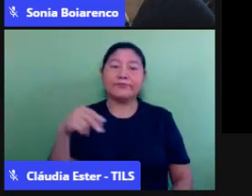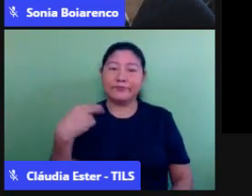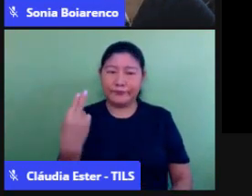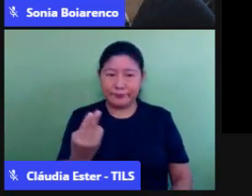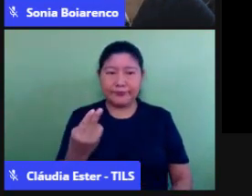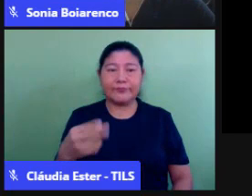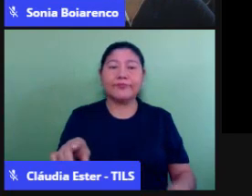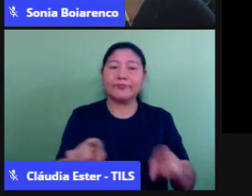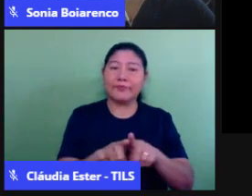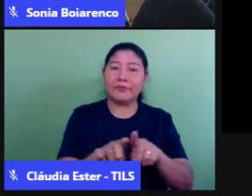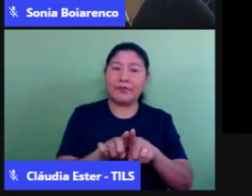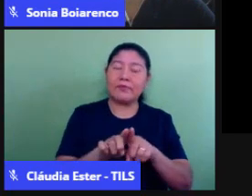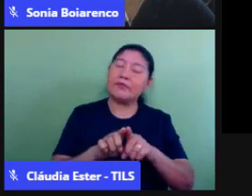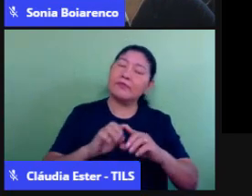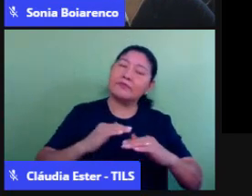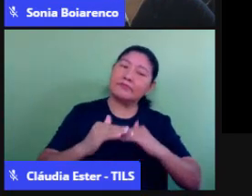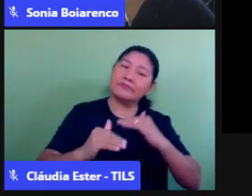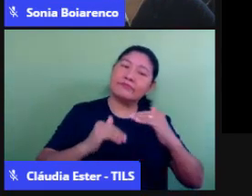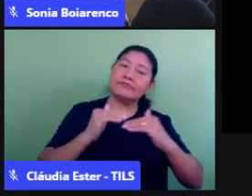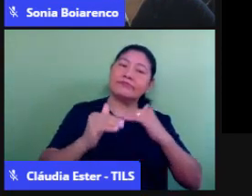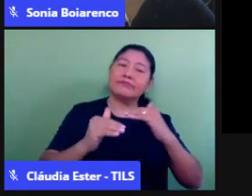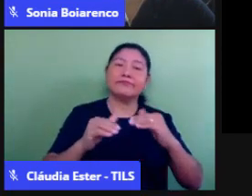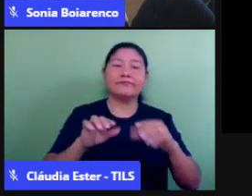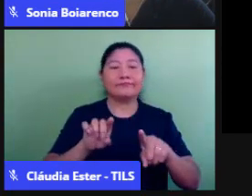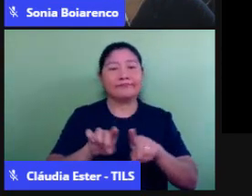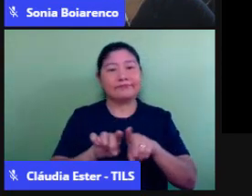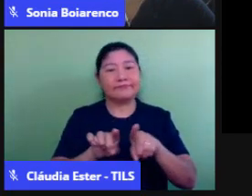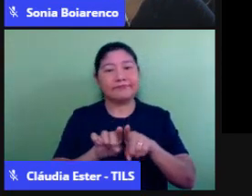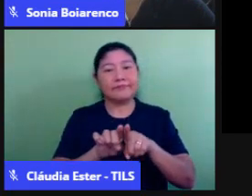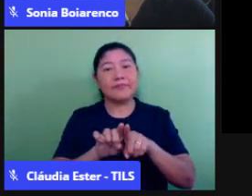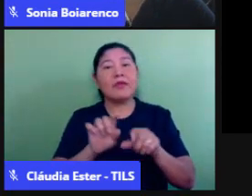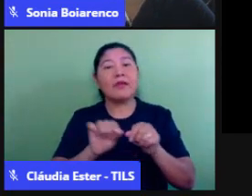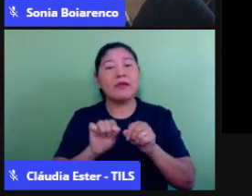nesse diálogo aqui, nesse diálogo A3,